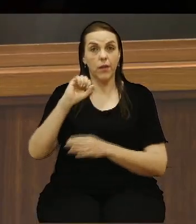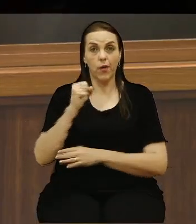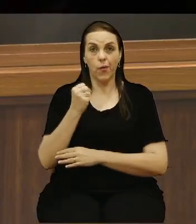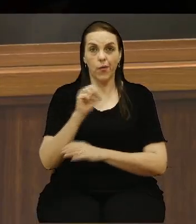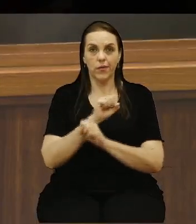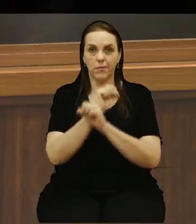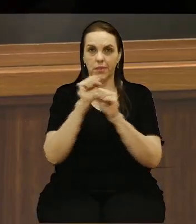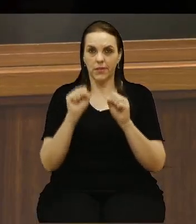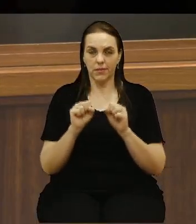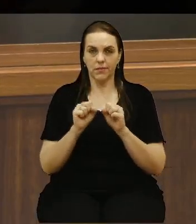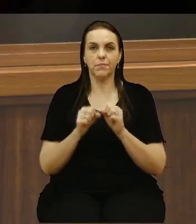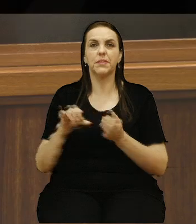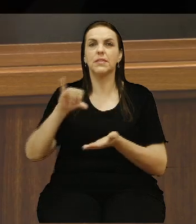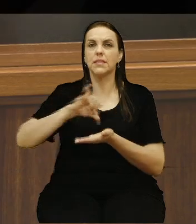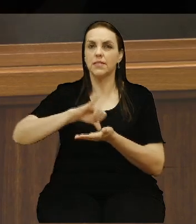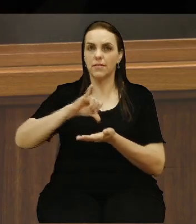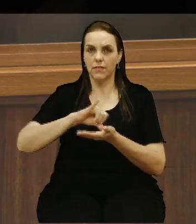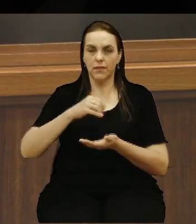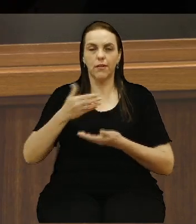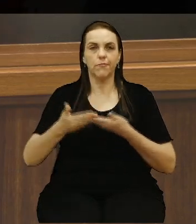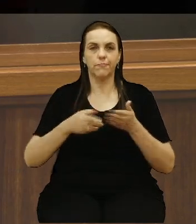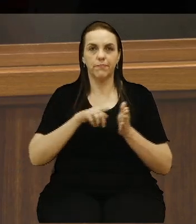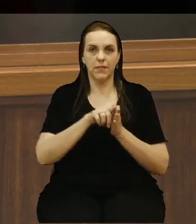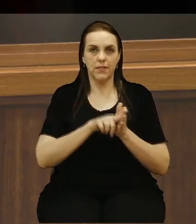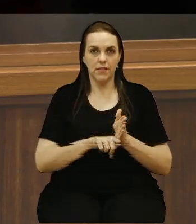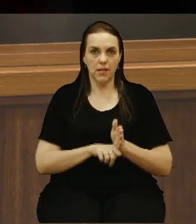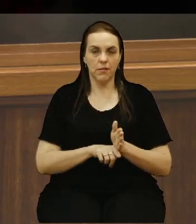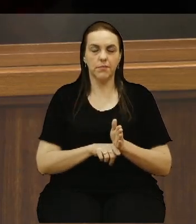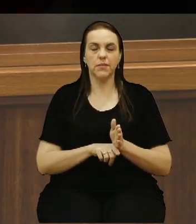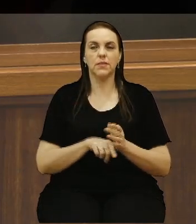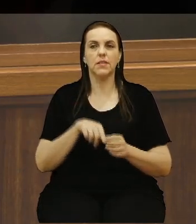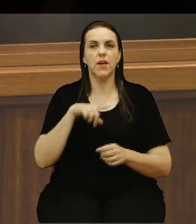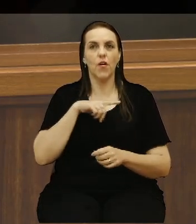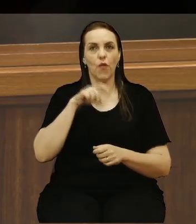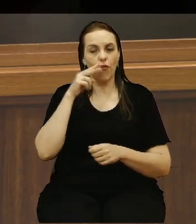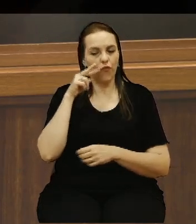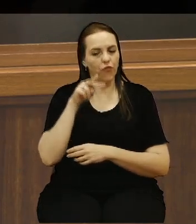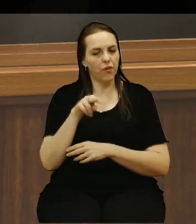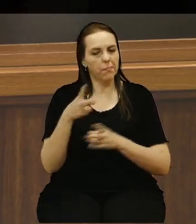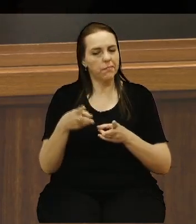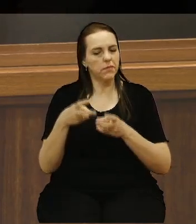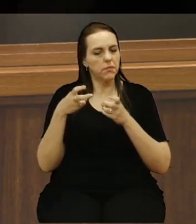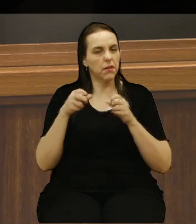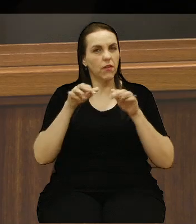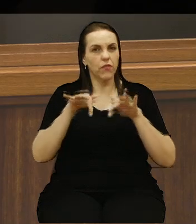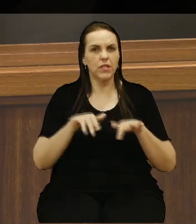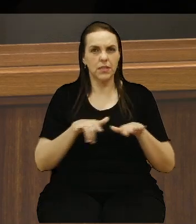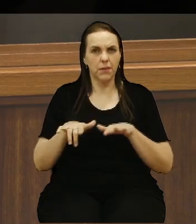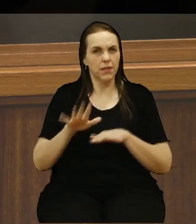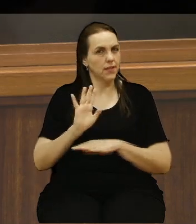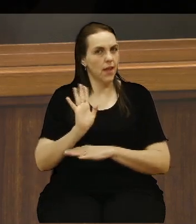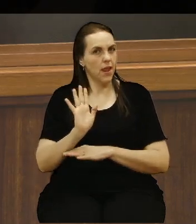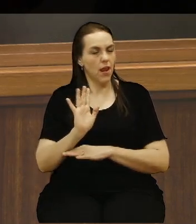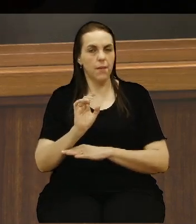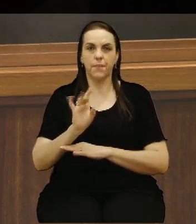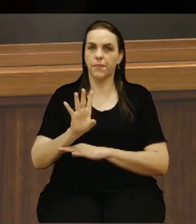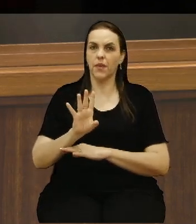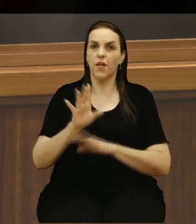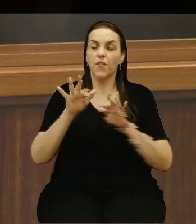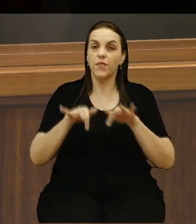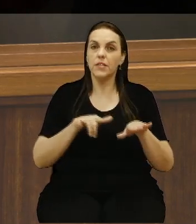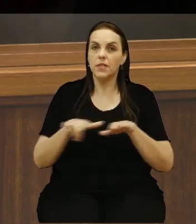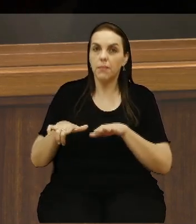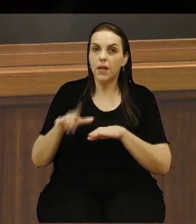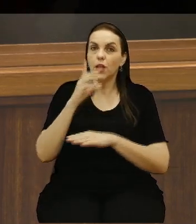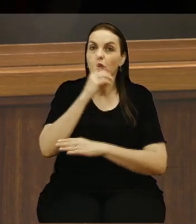na central de exames, que também vi durante o final de semana, aliás, durante o final de semana não, no